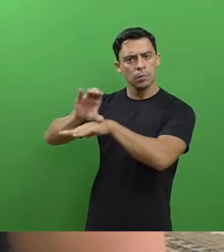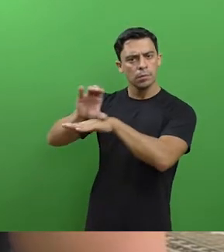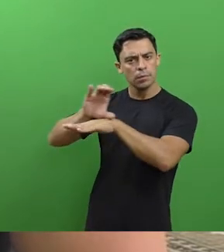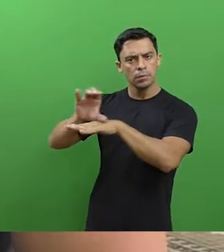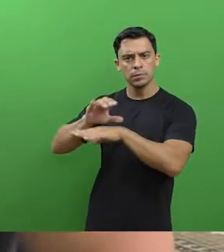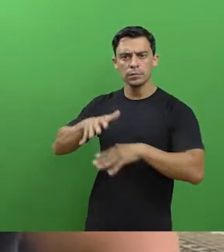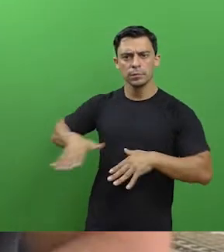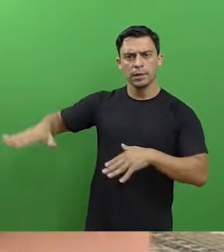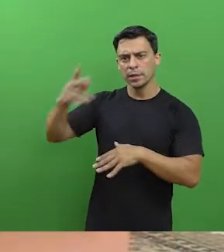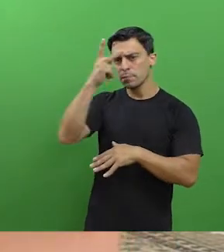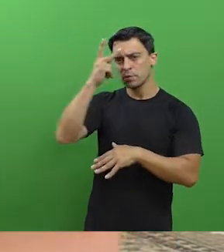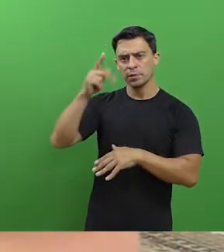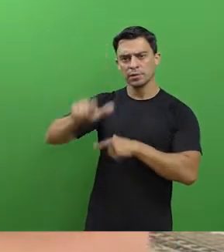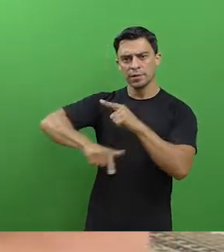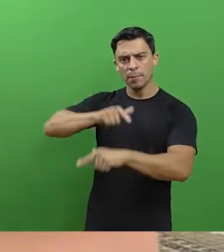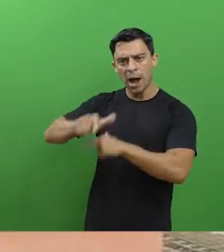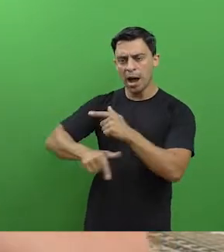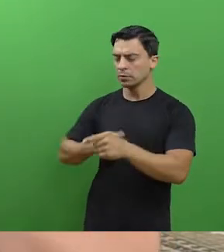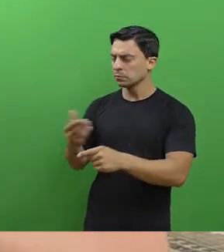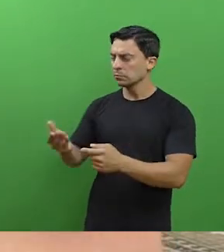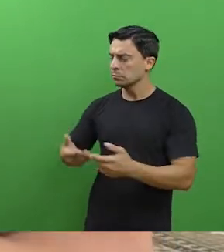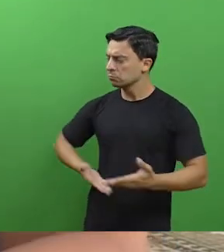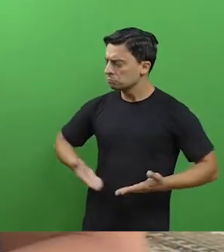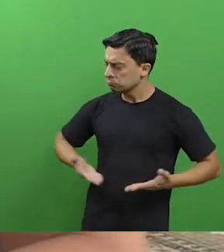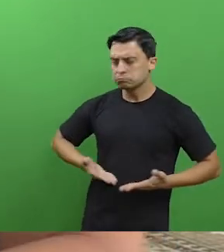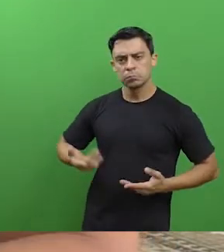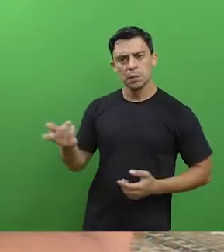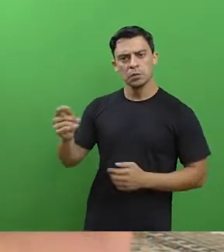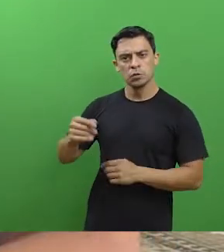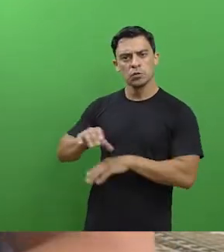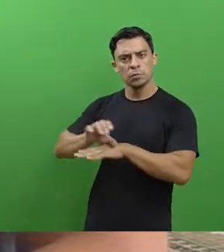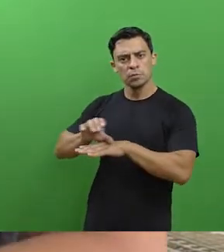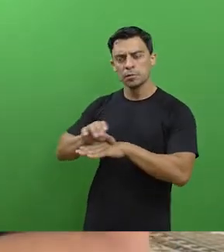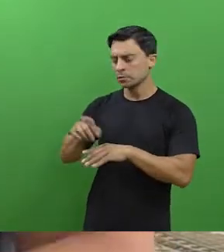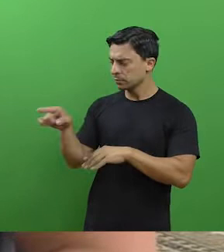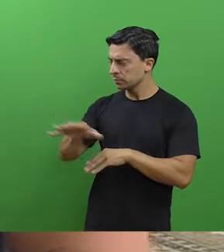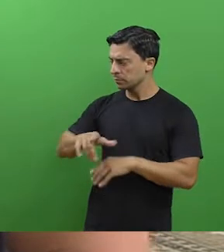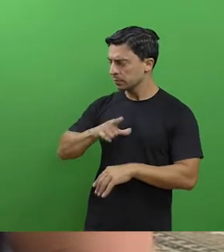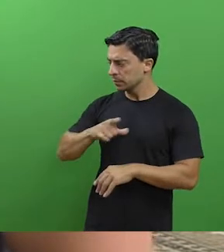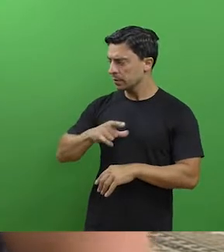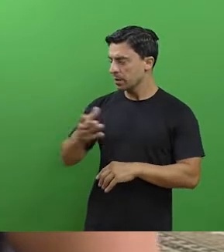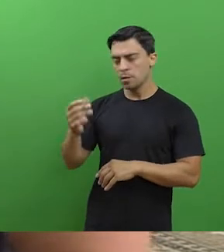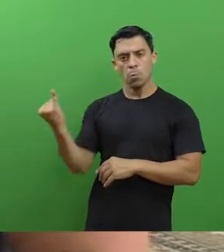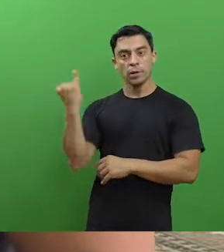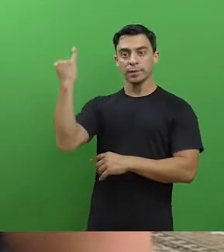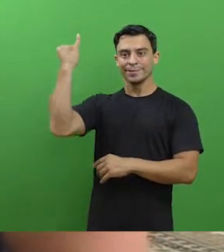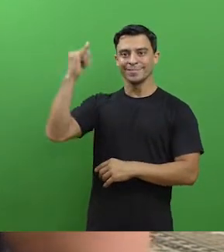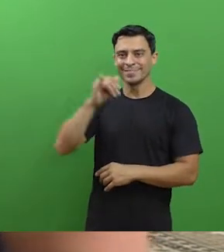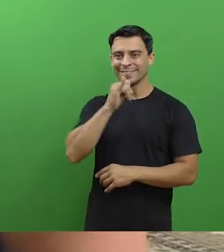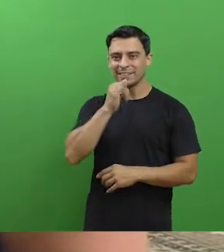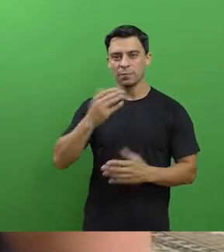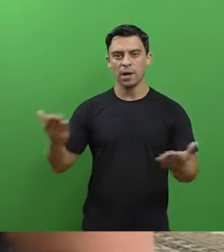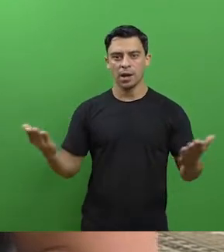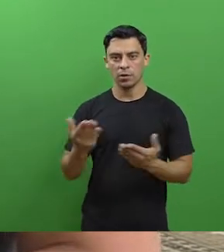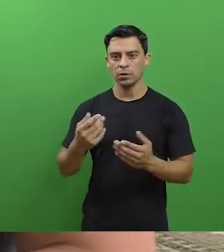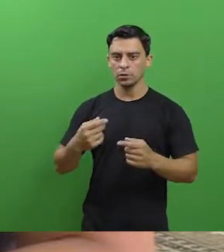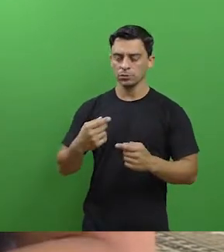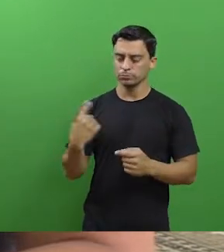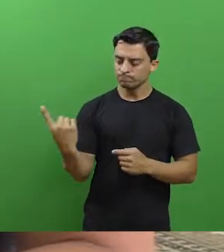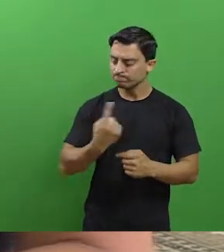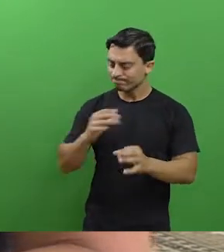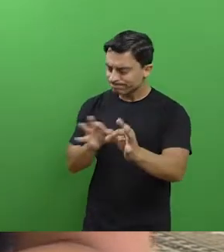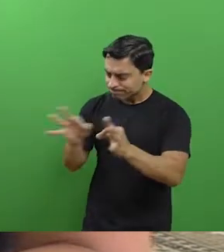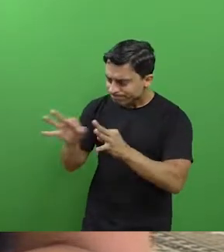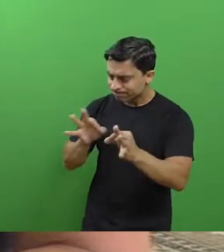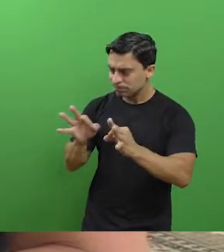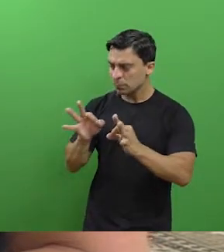ali. Então, os funcionários públicos é de suma importância. E eles até conseguimos fazer esse projeto, nós conseguimos fazer esse projeto, porque ia